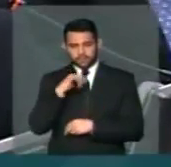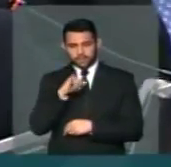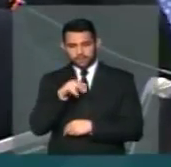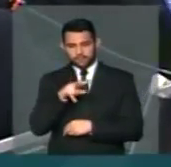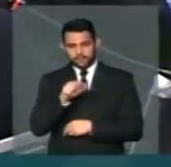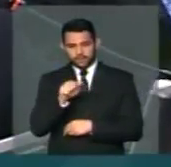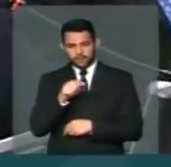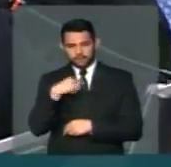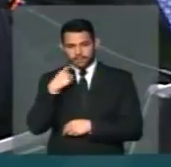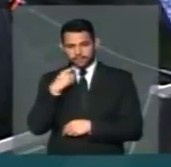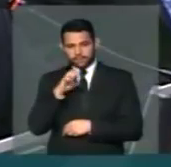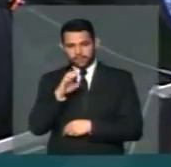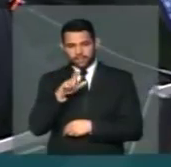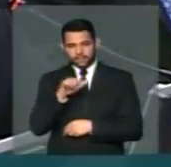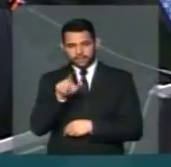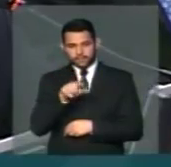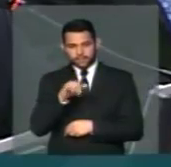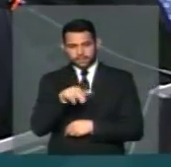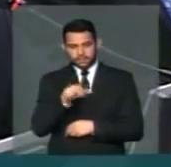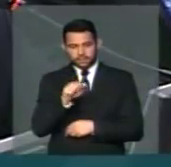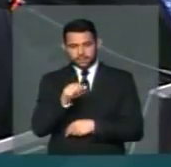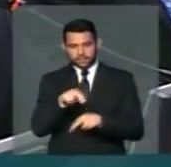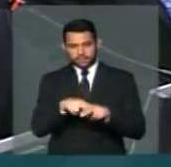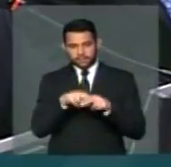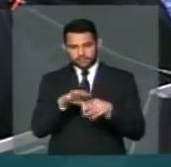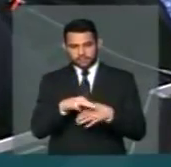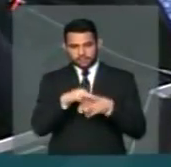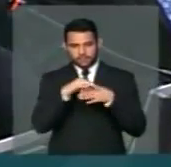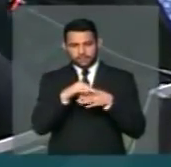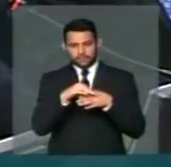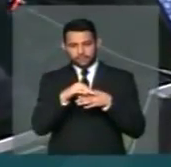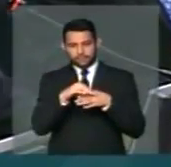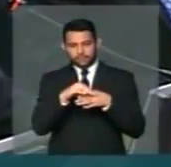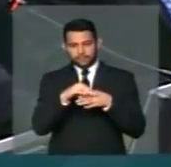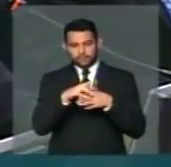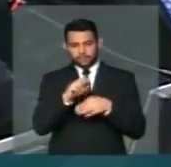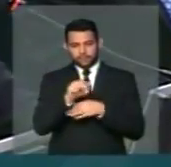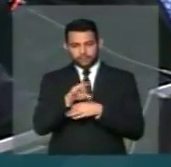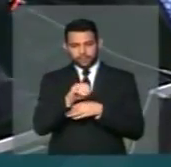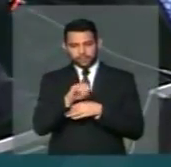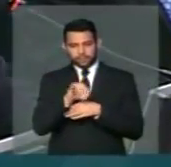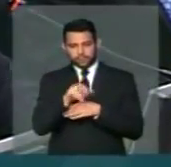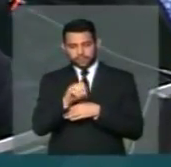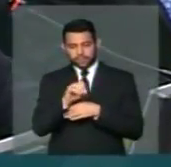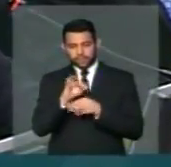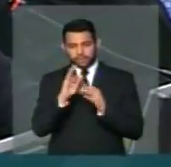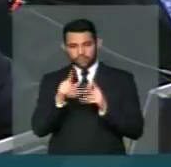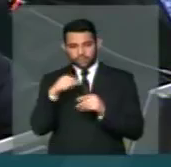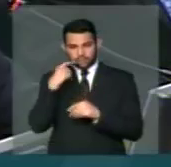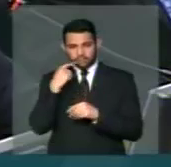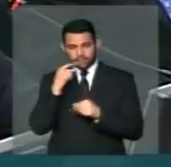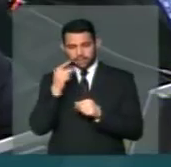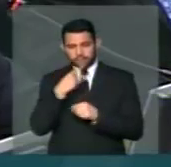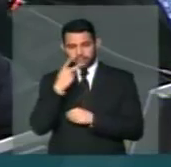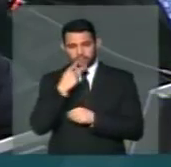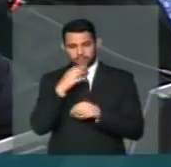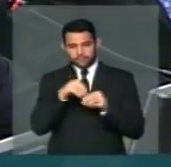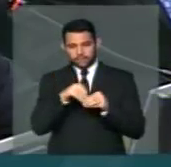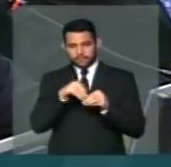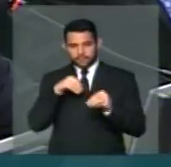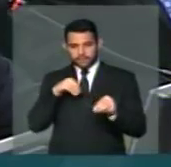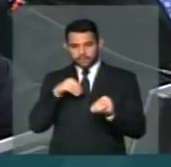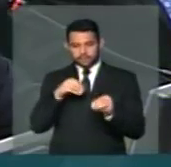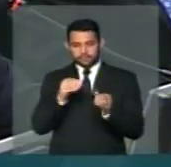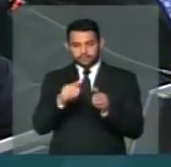e pela deputada Elisiane, através do seu líder Rubens Bueno, que aqueles deputados citados e envolvidos se afastassem para o